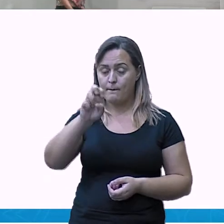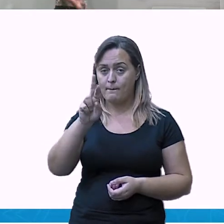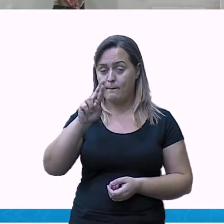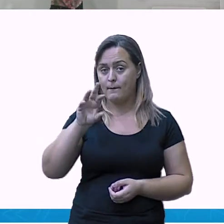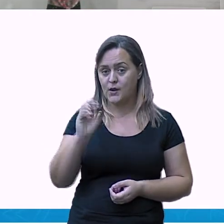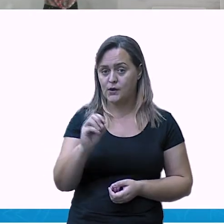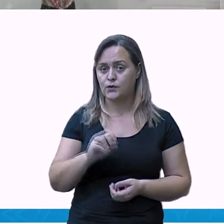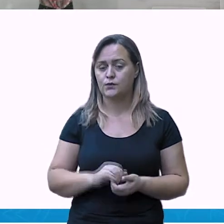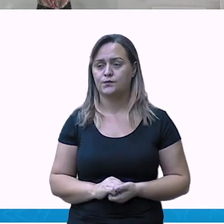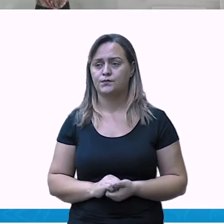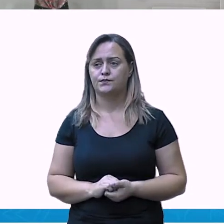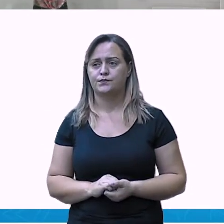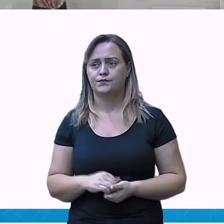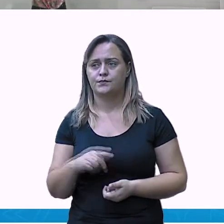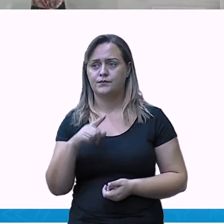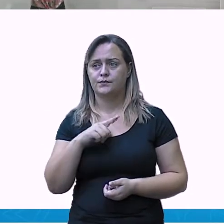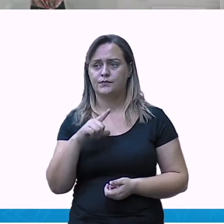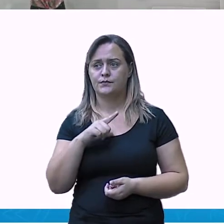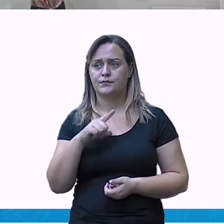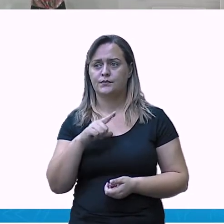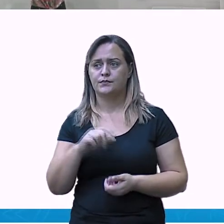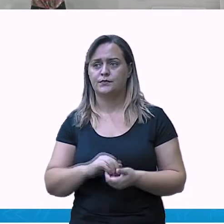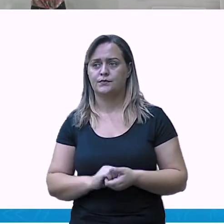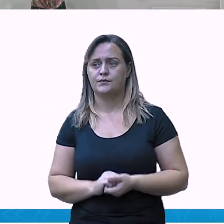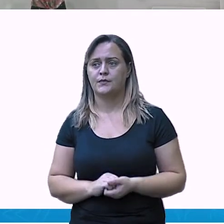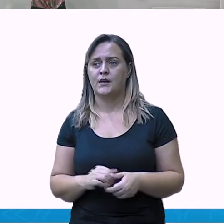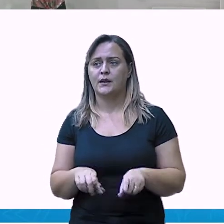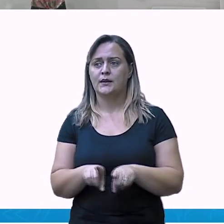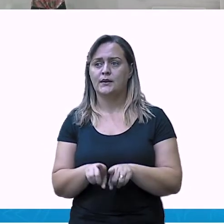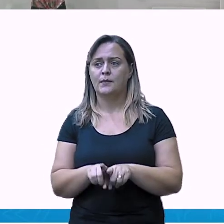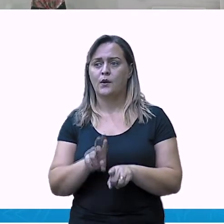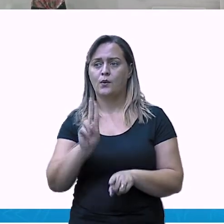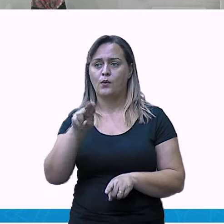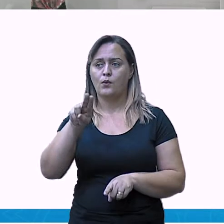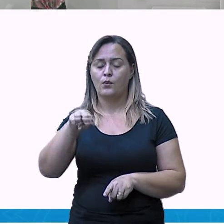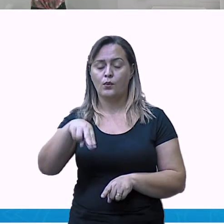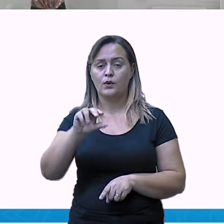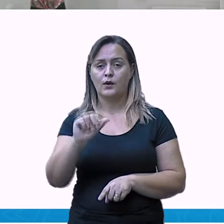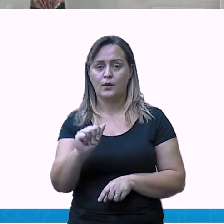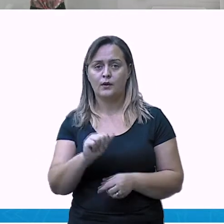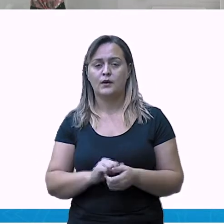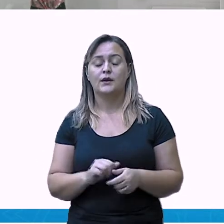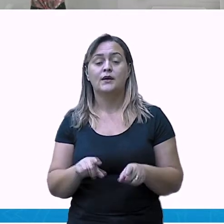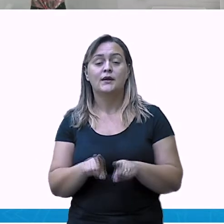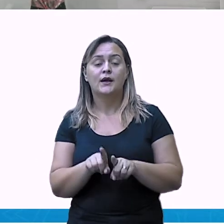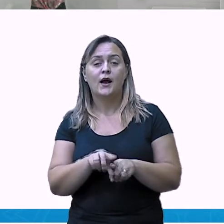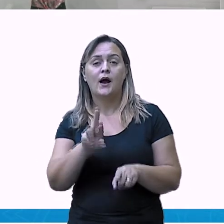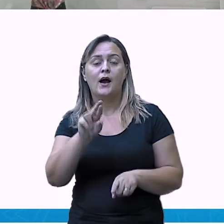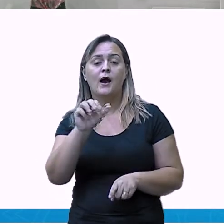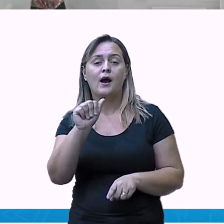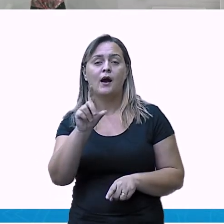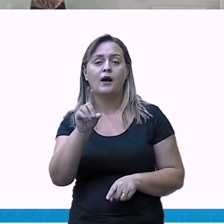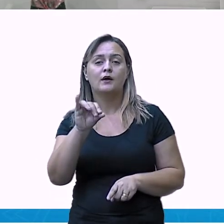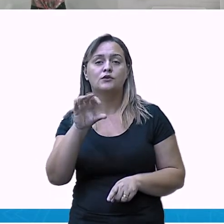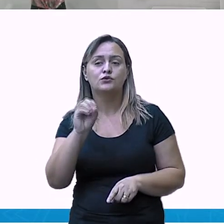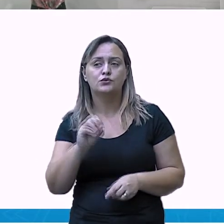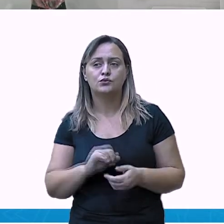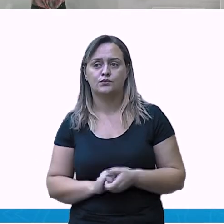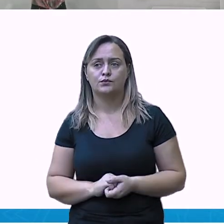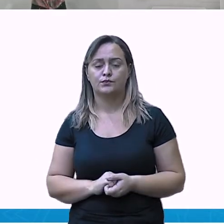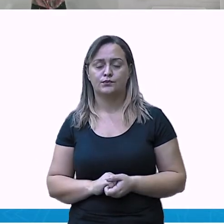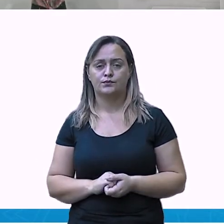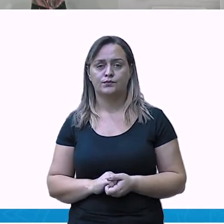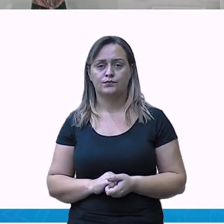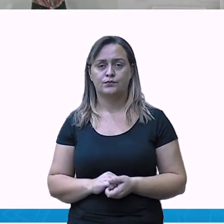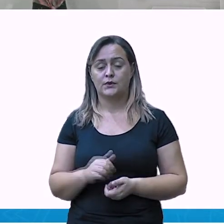húmero, nós temos a una e nós temos o rádio, né? Como é que eu vou saber a una e o rádio? O rádio,